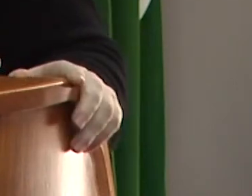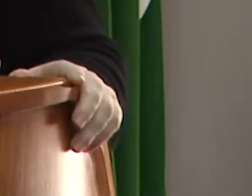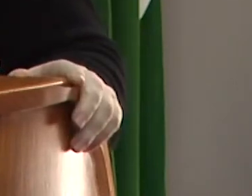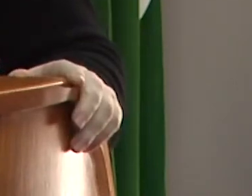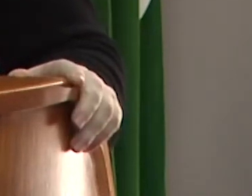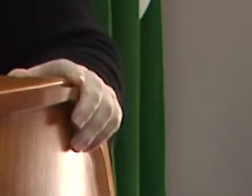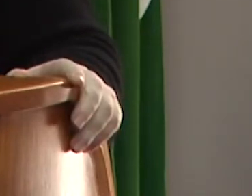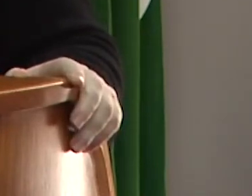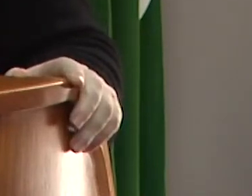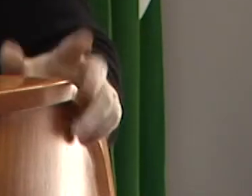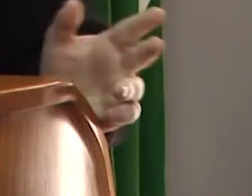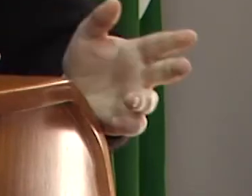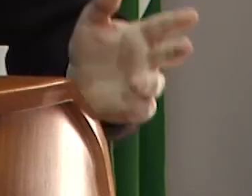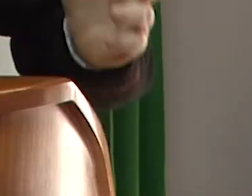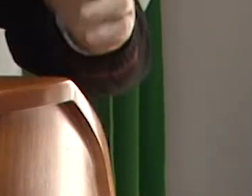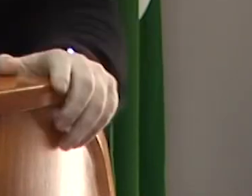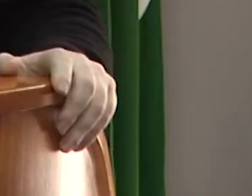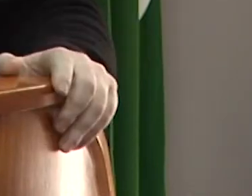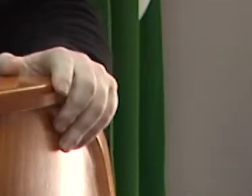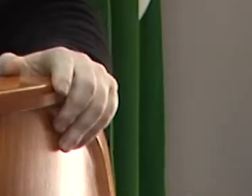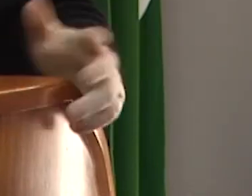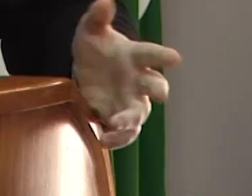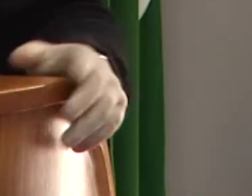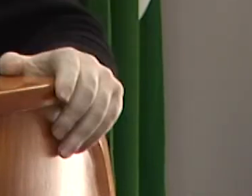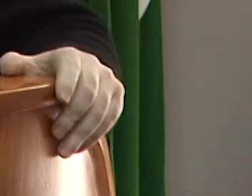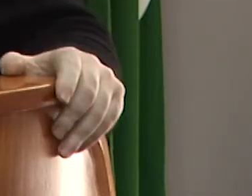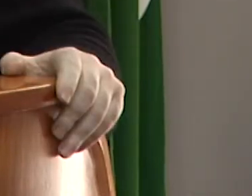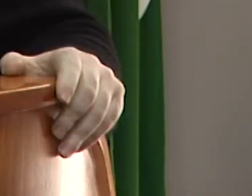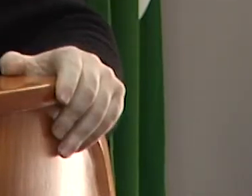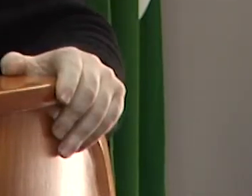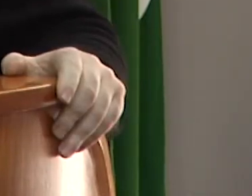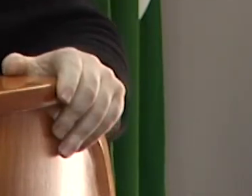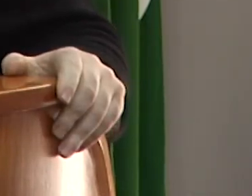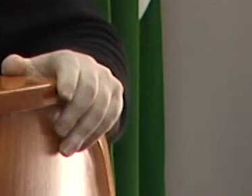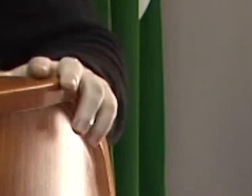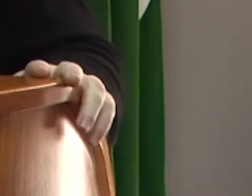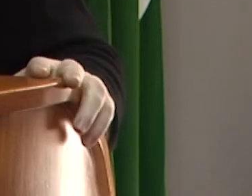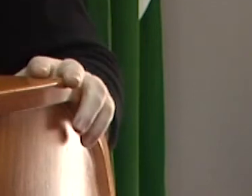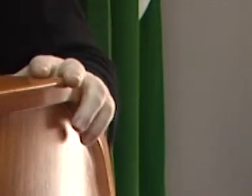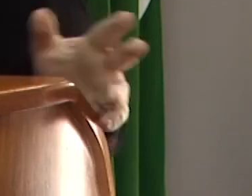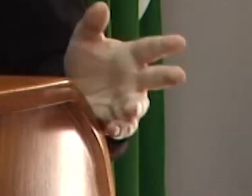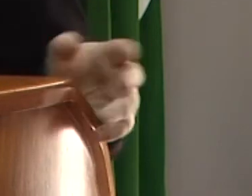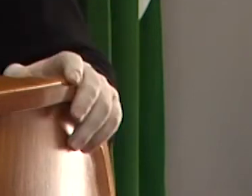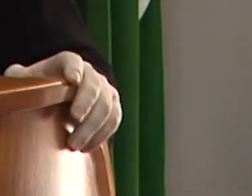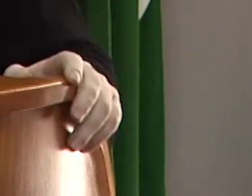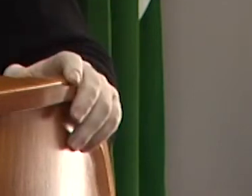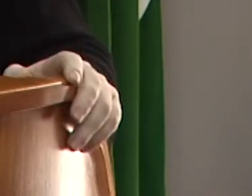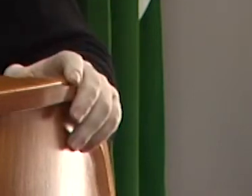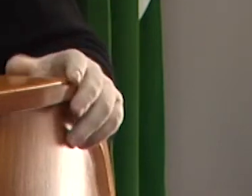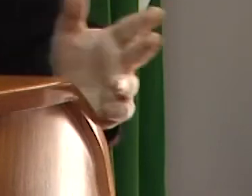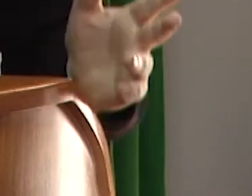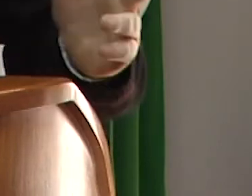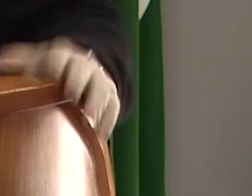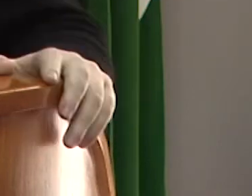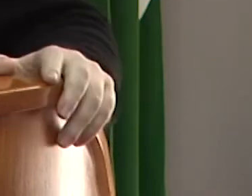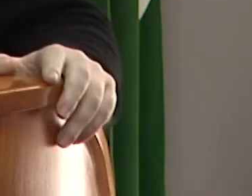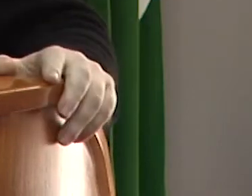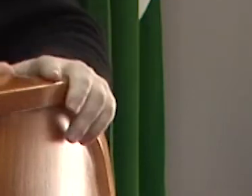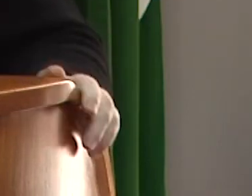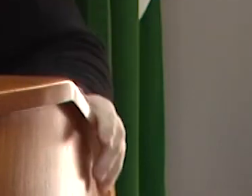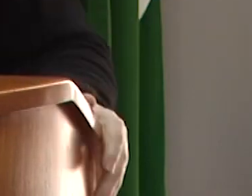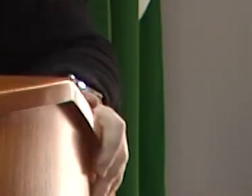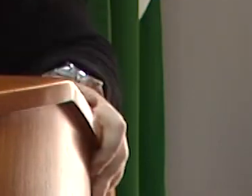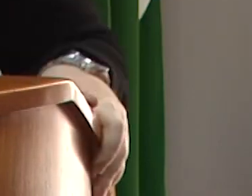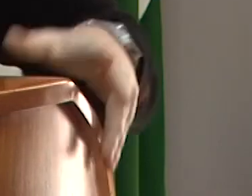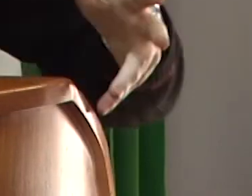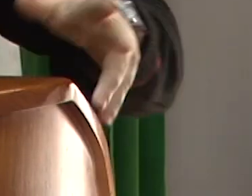tribuna, expediente político na data de hoje, mas é para fazer um registro que nessa data, 4 anos